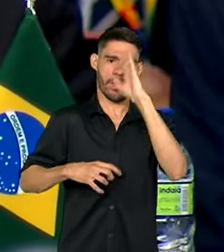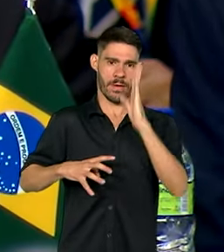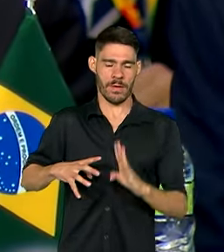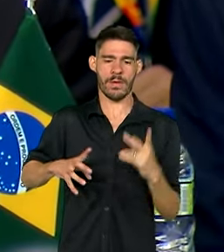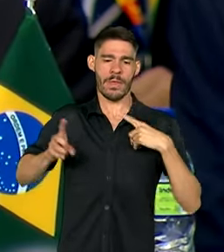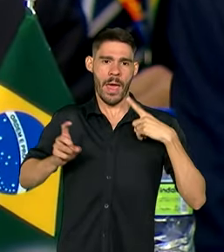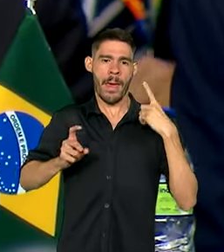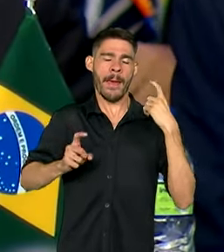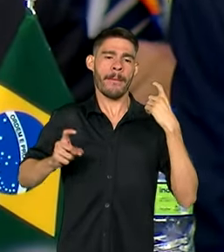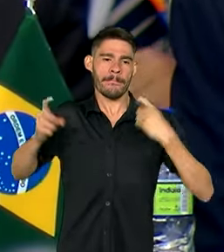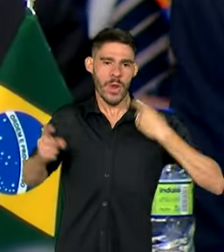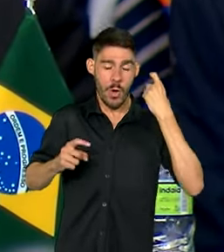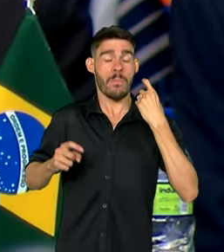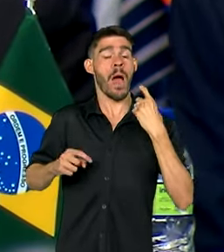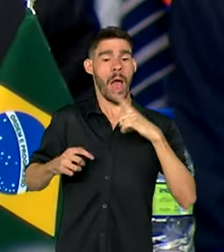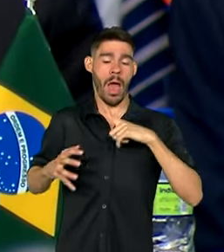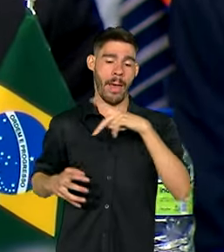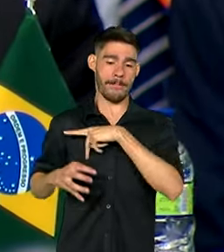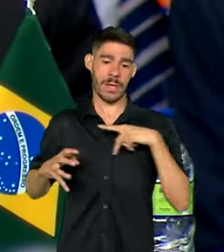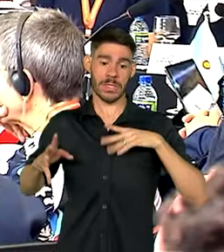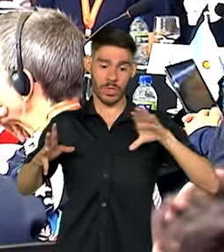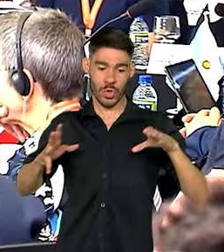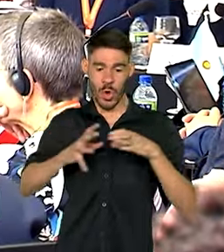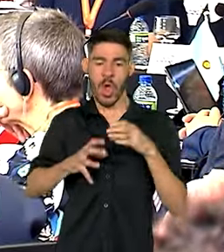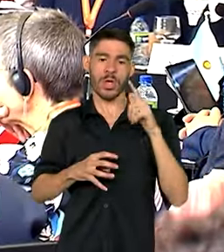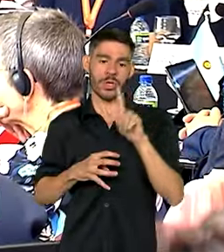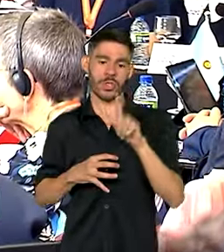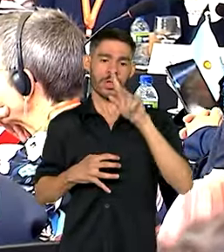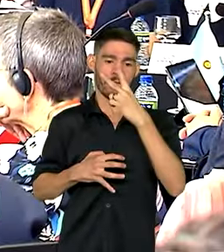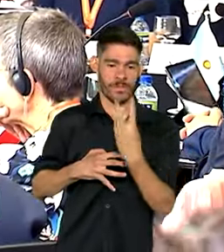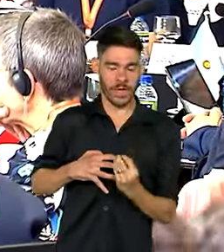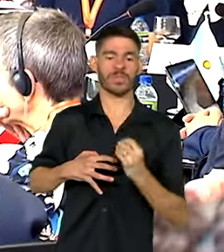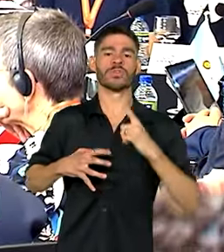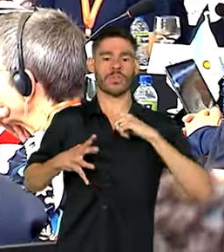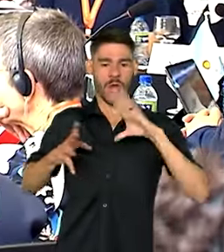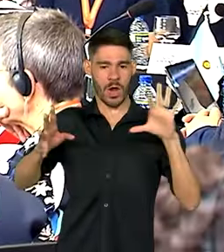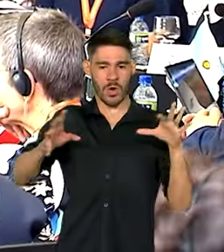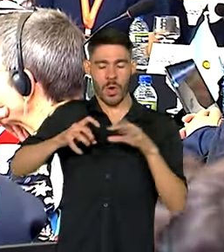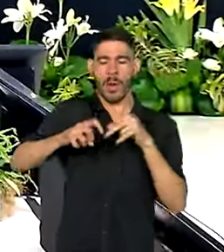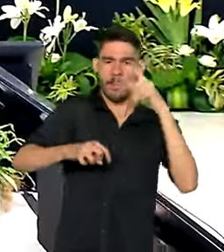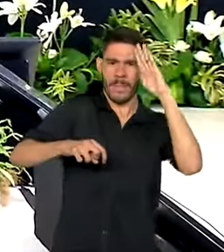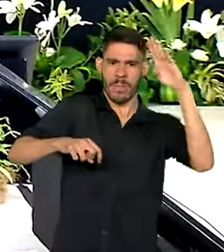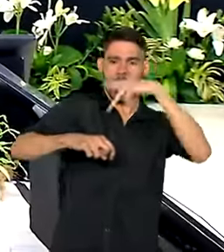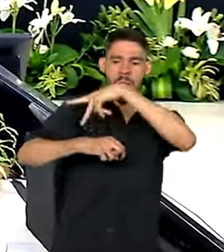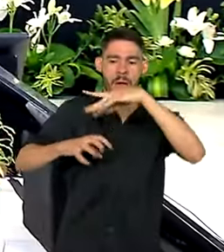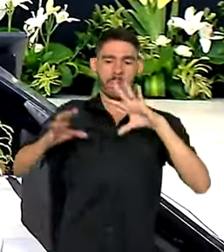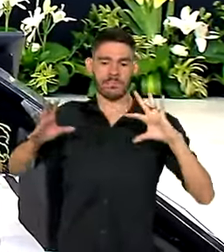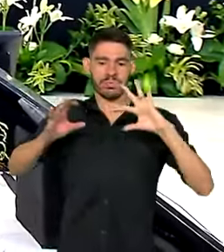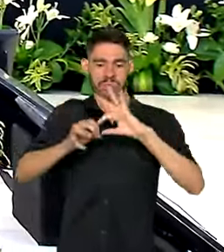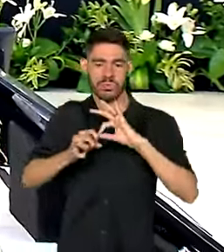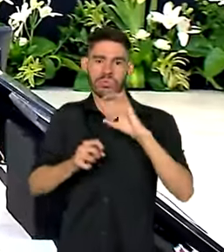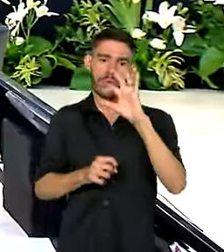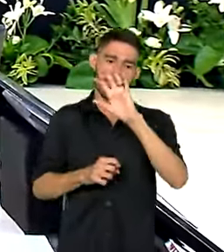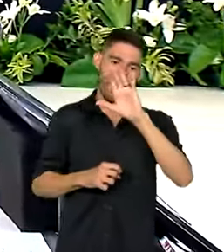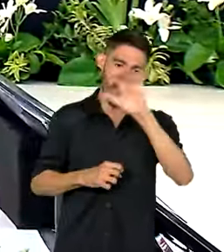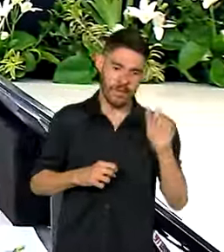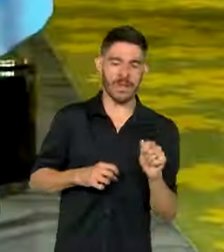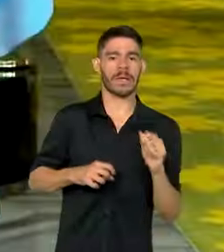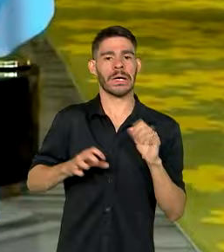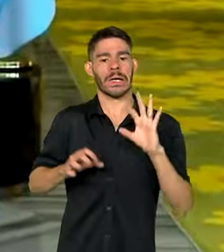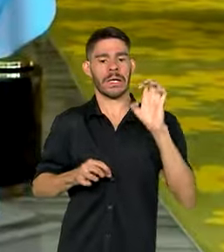presidência temporária no G20, grupo formado pelas 19 maiores economias do mundo, mais a União Africana e a União